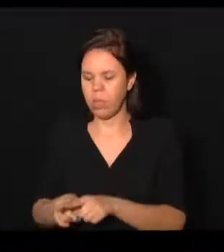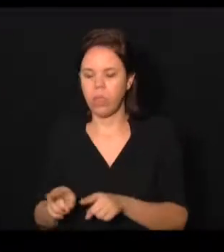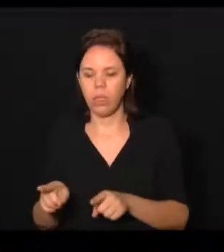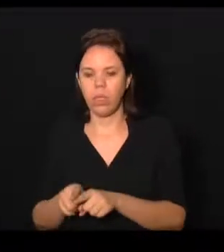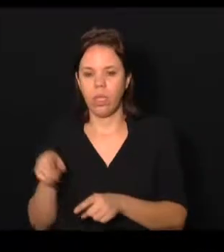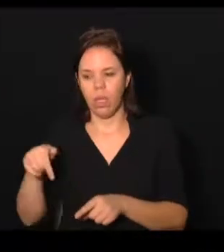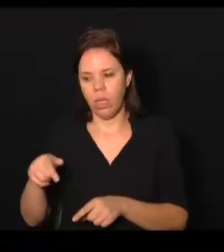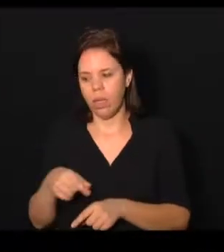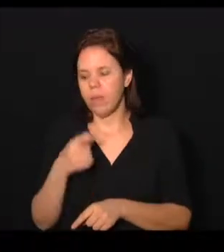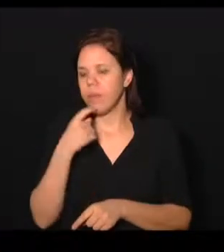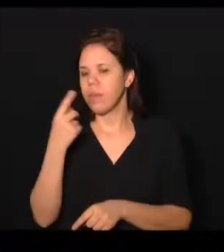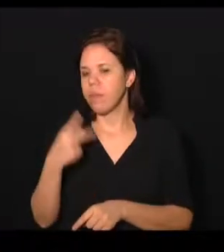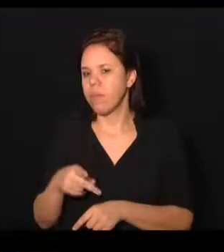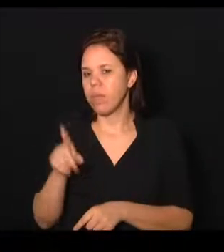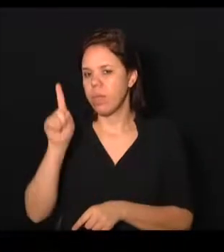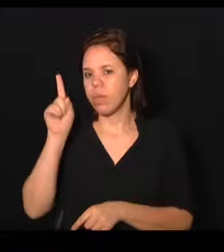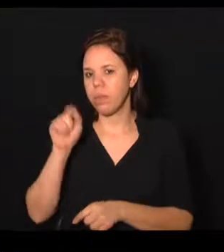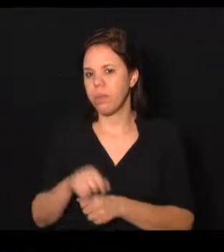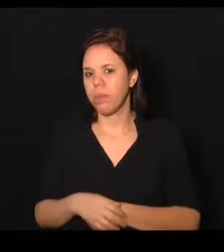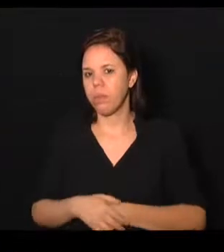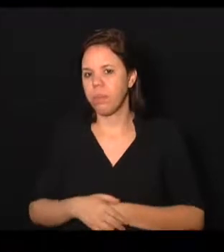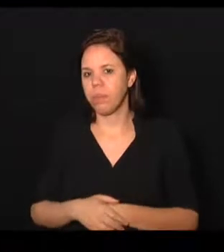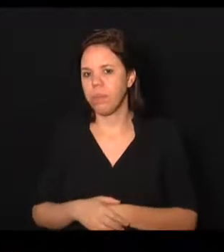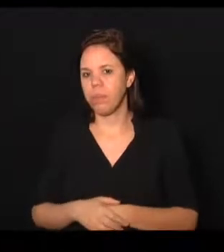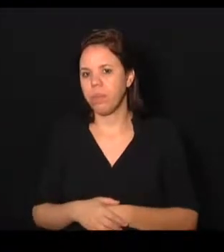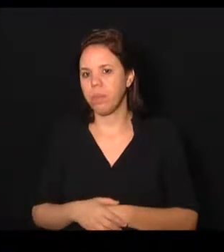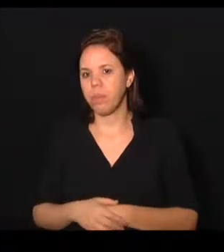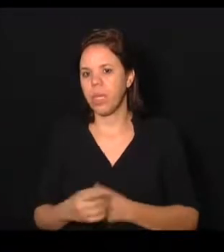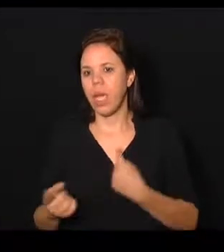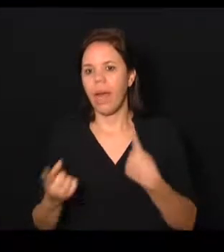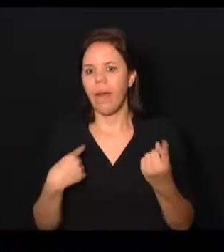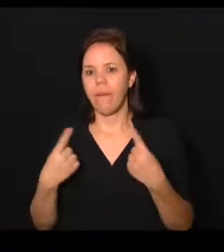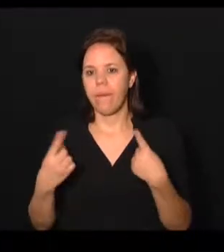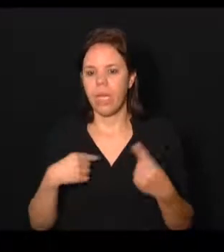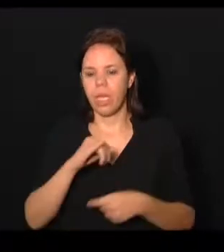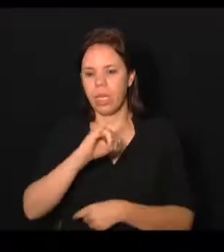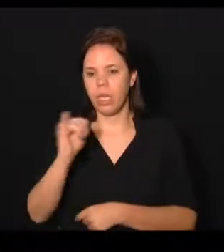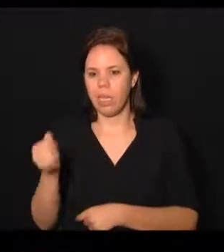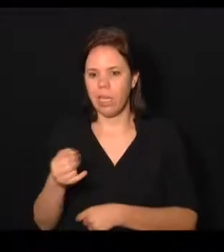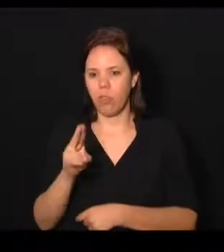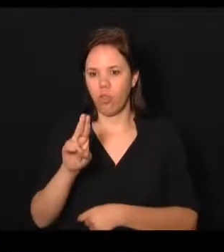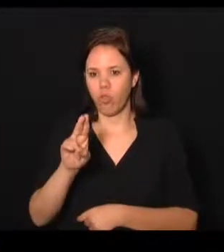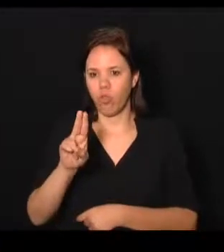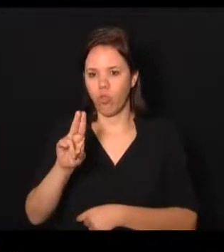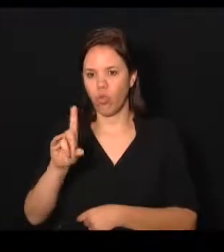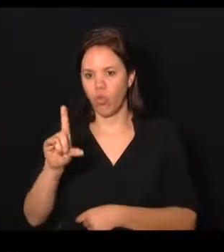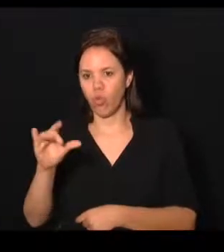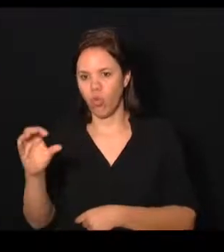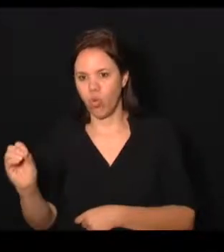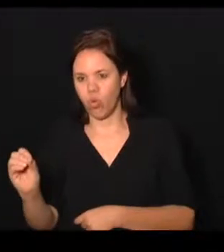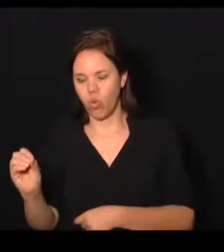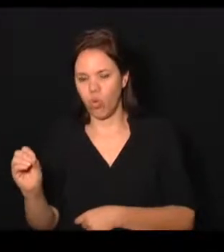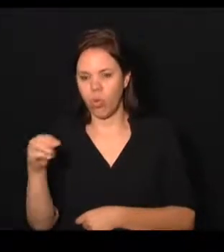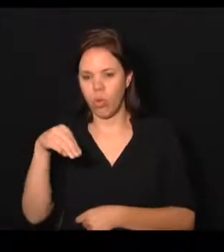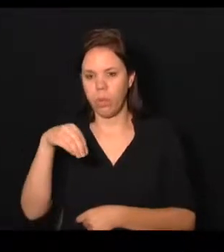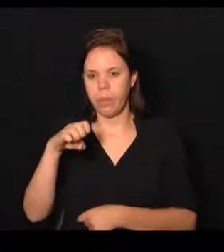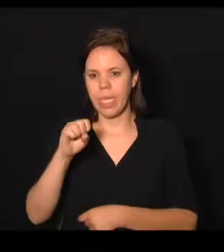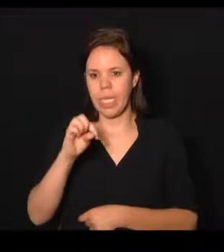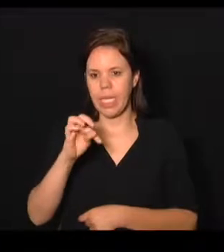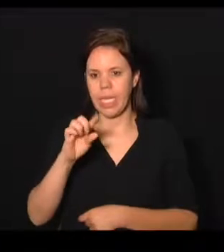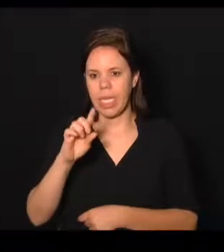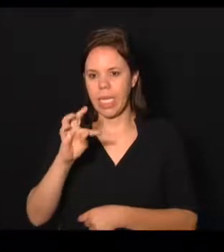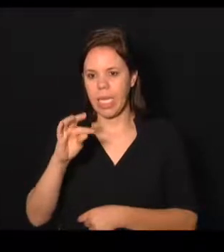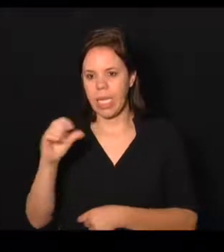localizado aqui em Campinas, na Avenida Júlio de Mesquita, 571, nós trabalhamos de segunda